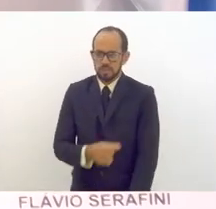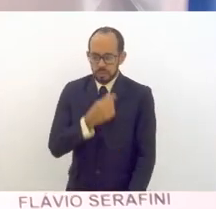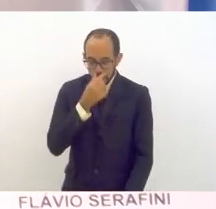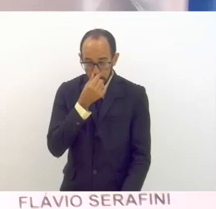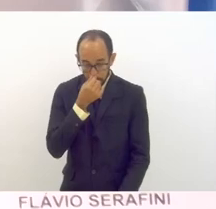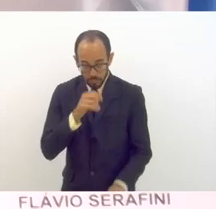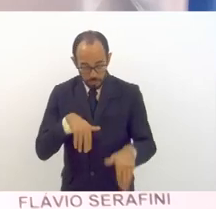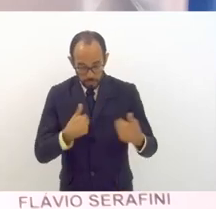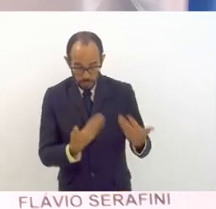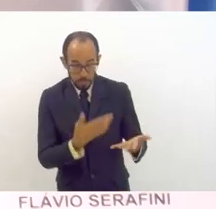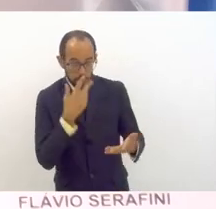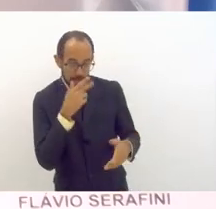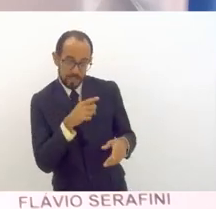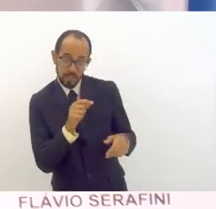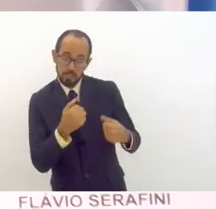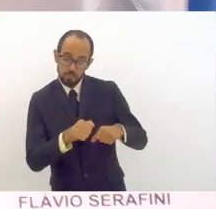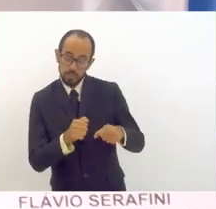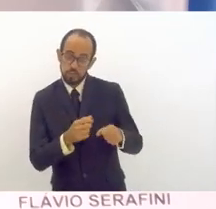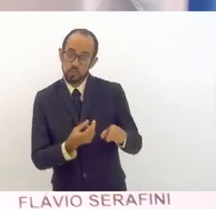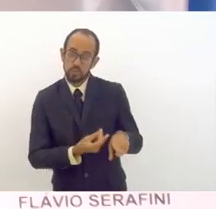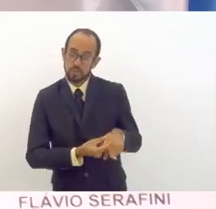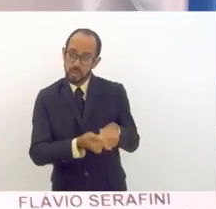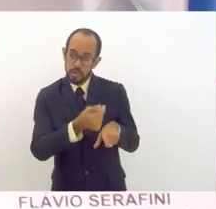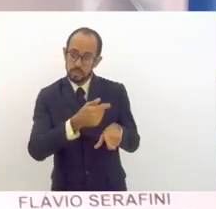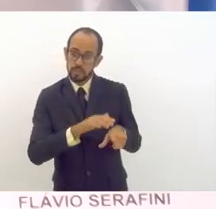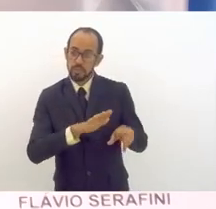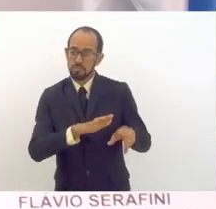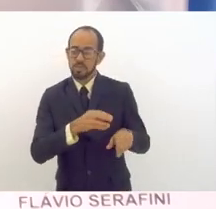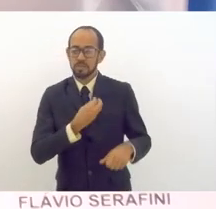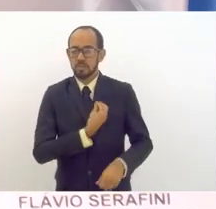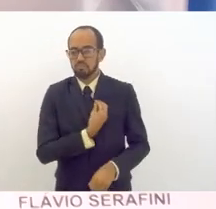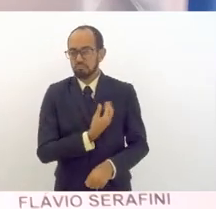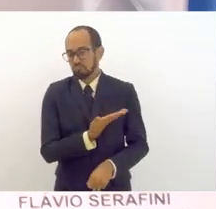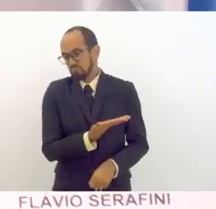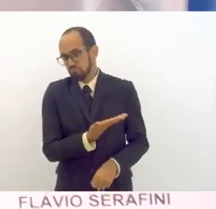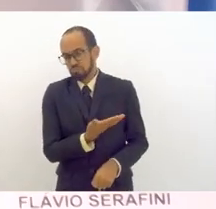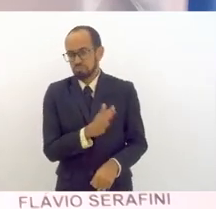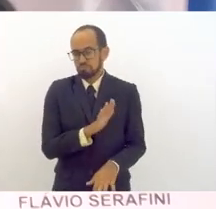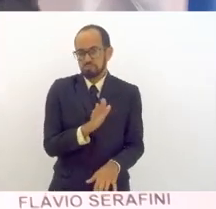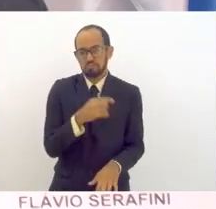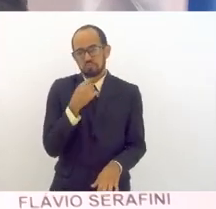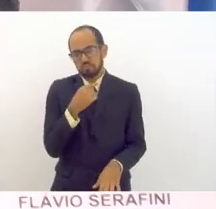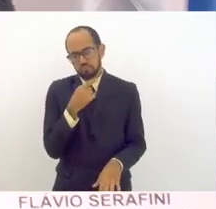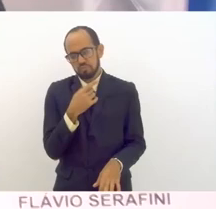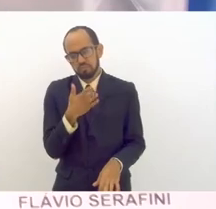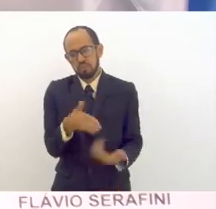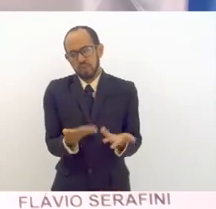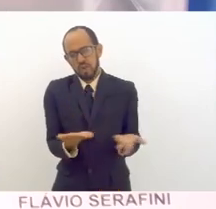Bom, acho que ele teve que se ausentar, apesar de estar logado aí. Então, eu chamo o deputado Valdeir